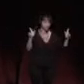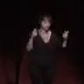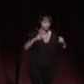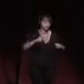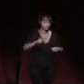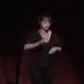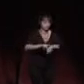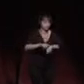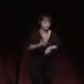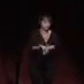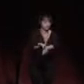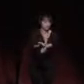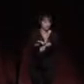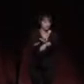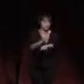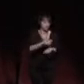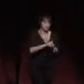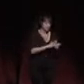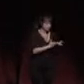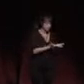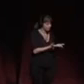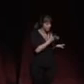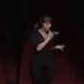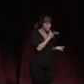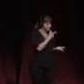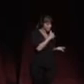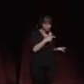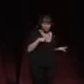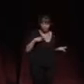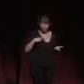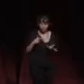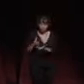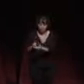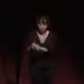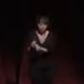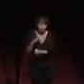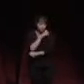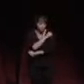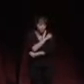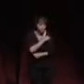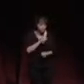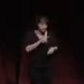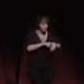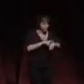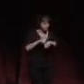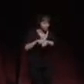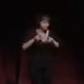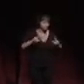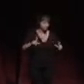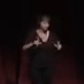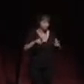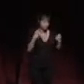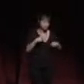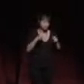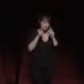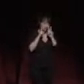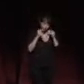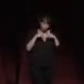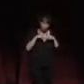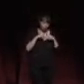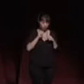de um livro são tempos diferentes e nós devemos ter certas noções de tempo interior